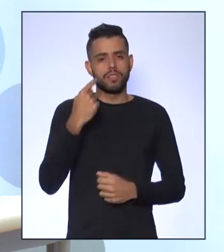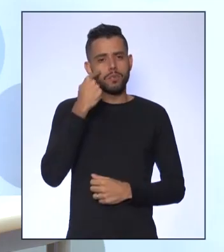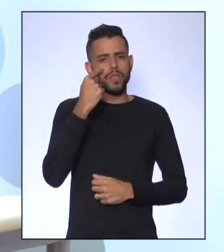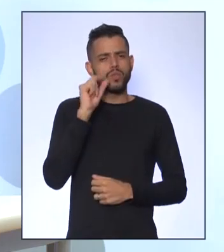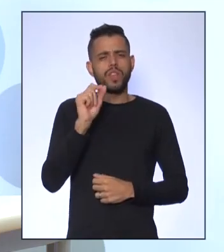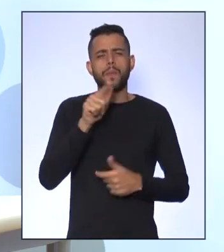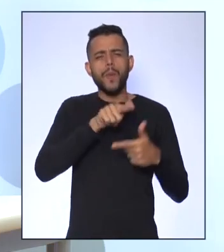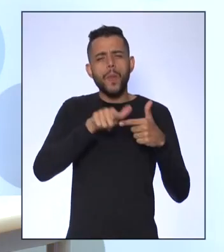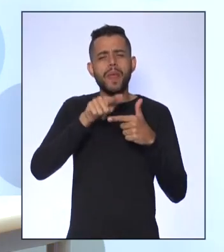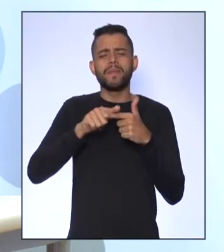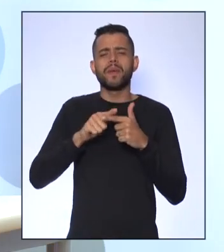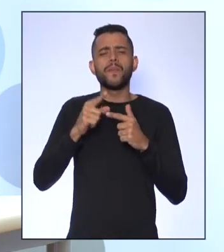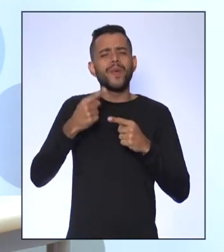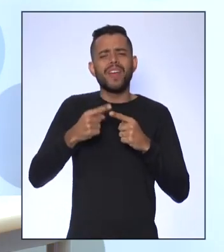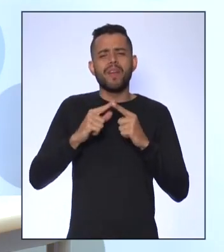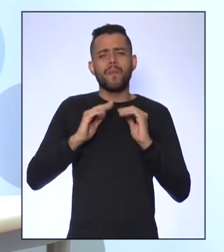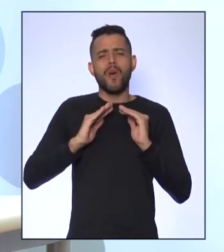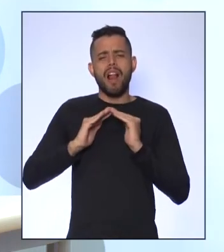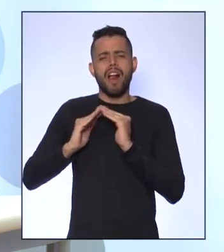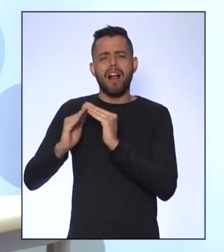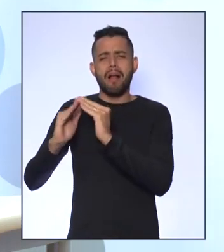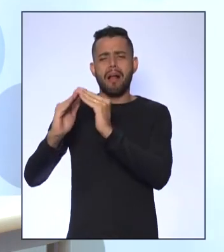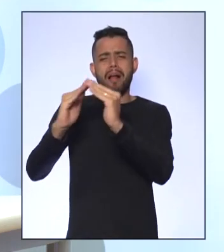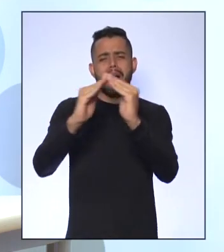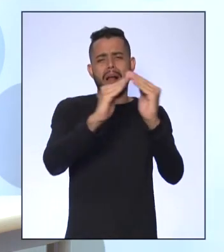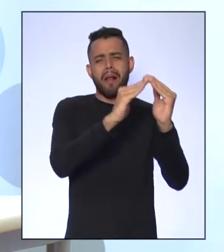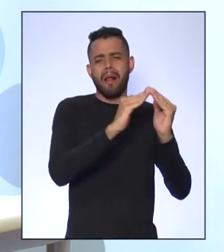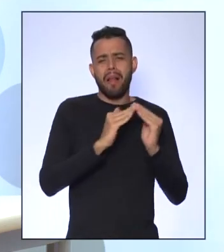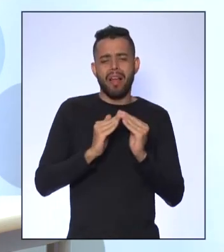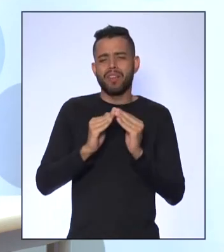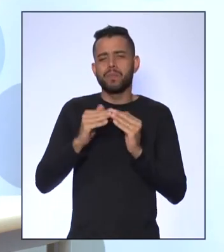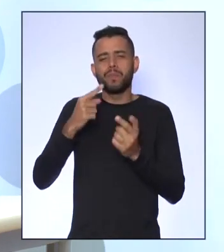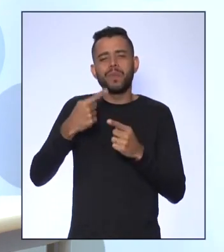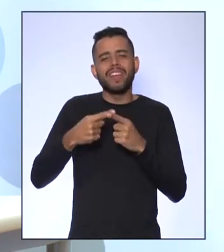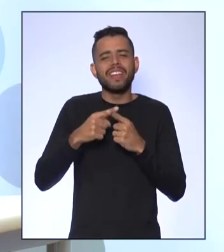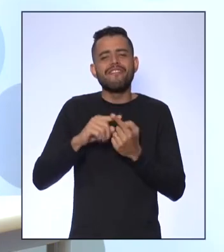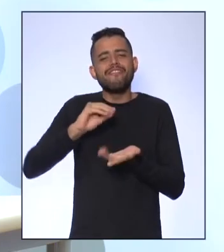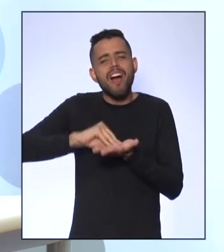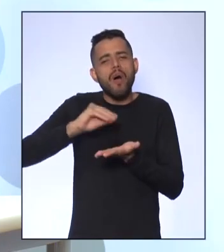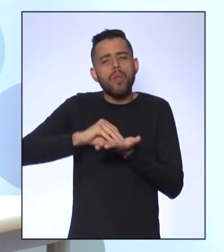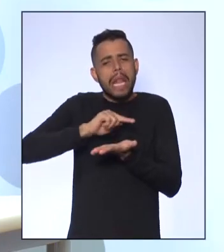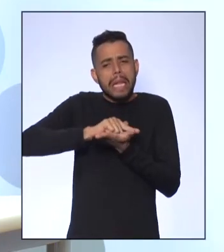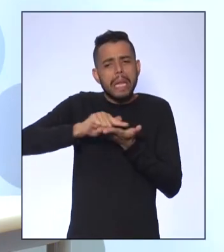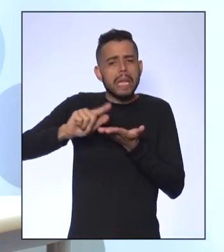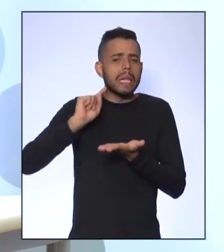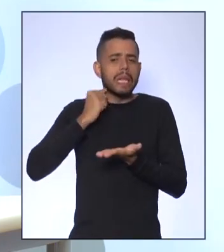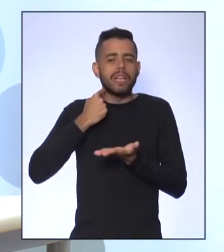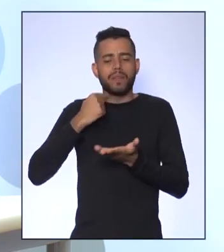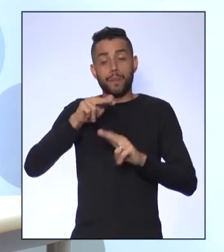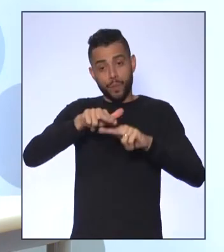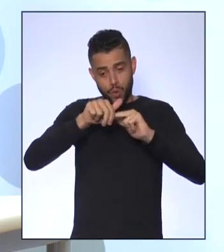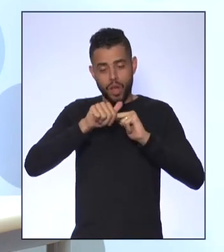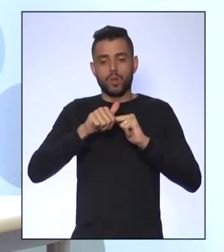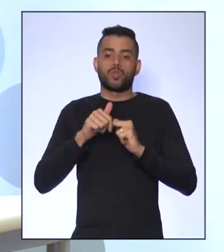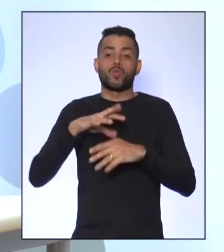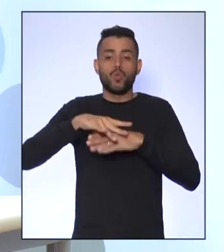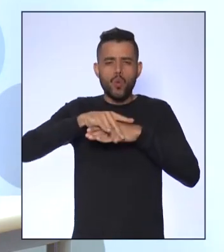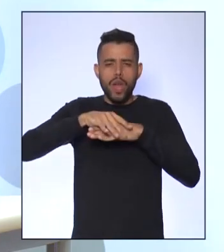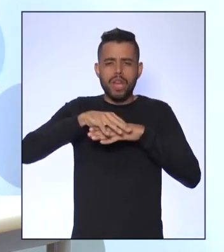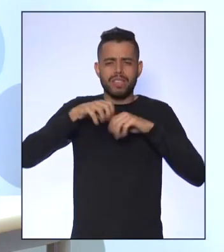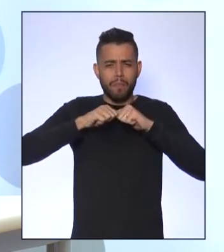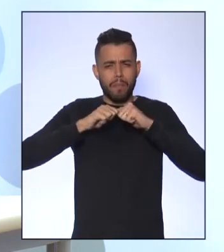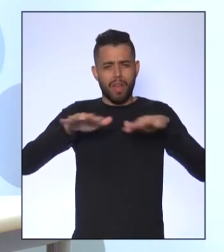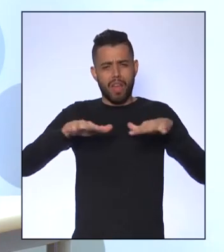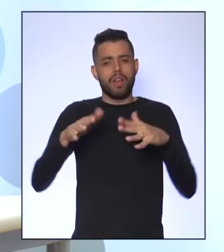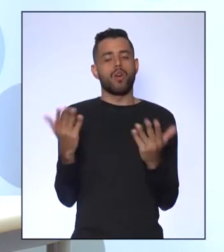morar num cortiço, desse problema social de higienização, seria por causa das epidemias. A gente está vendo muito bem isso hoje